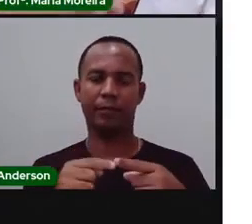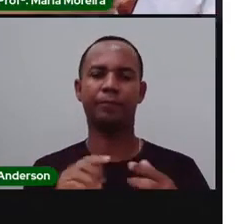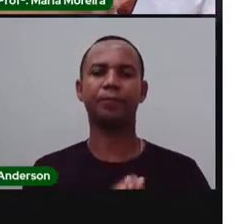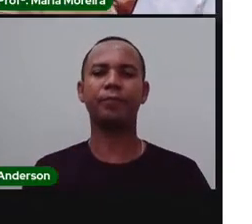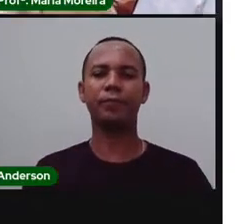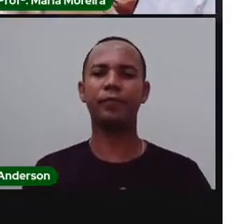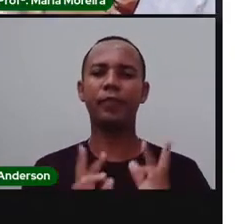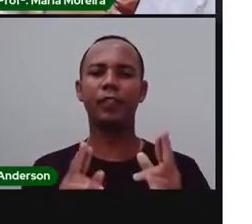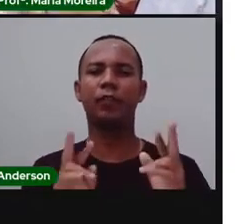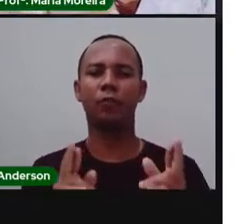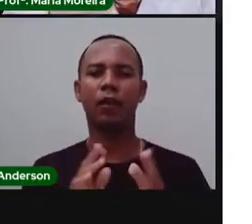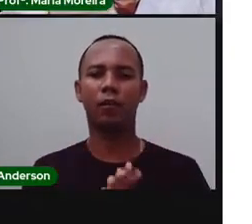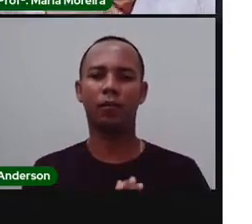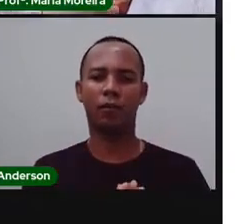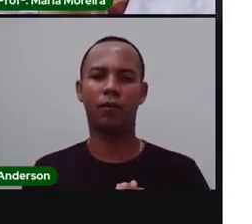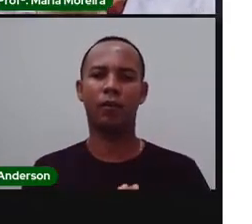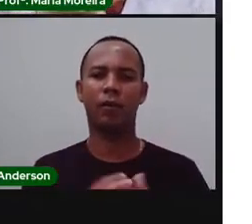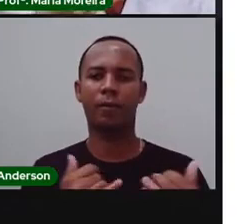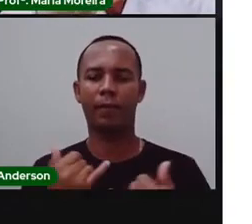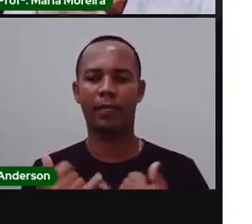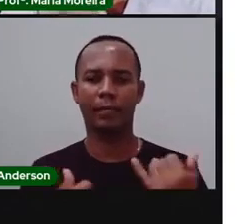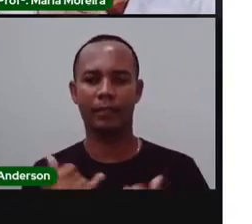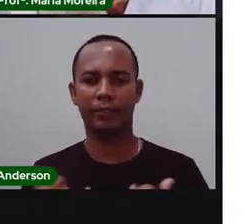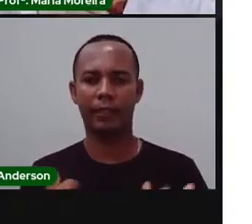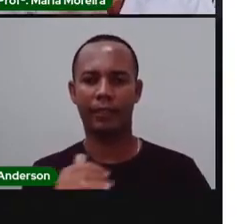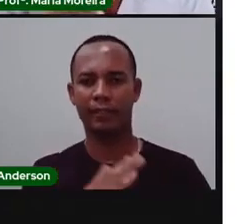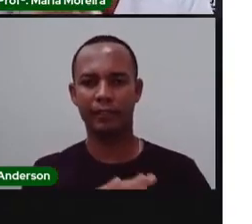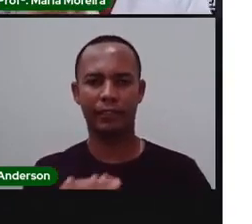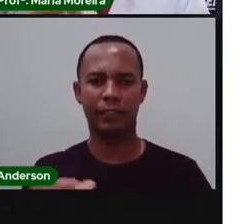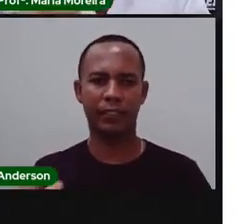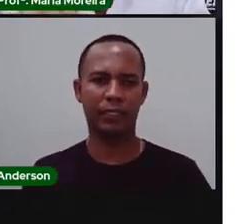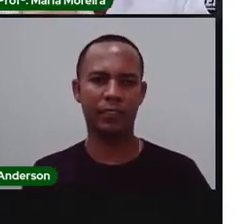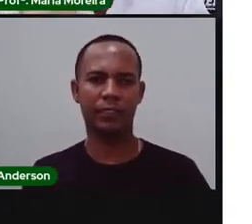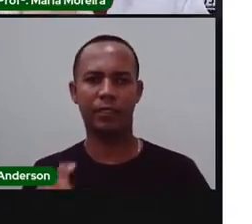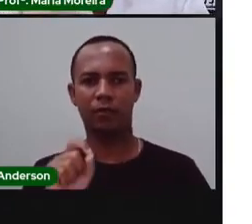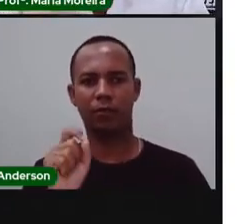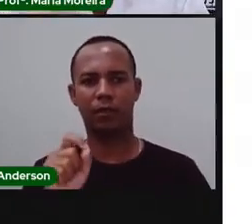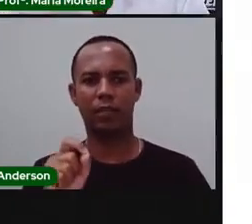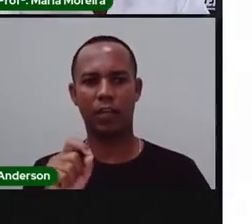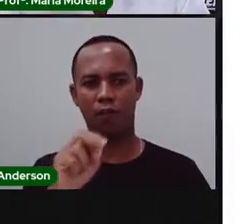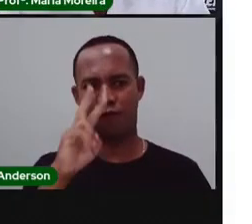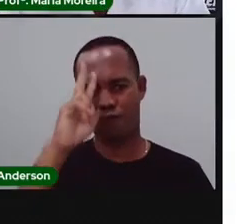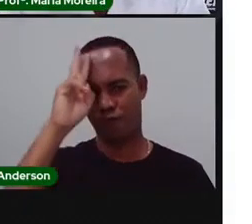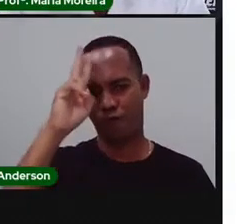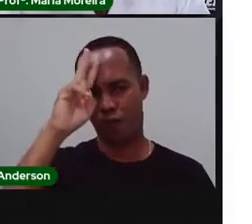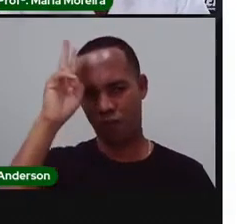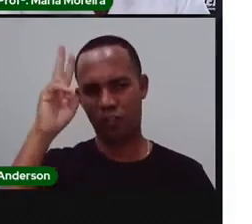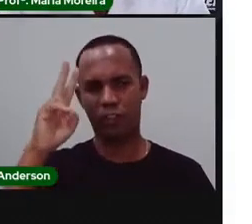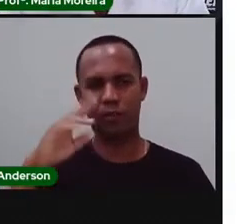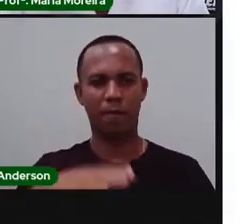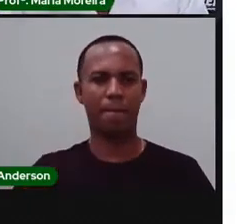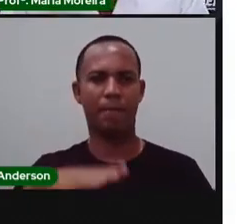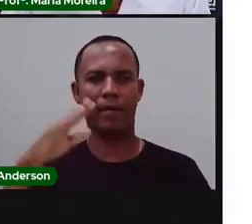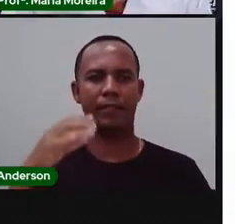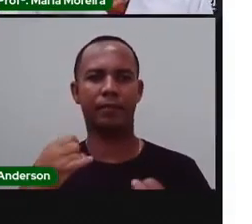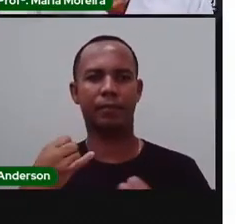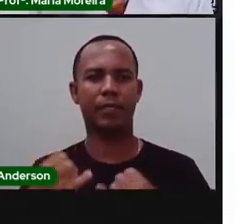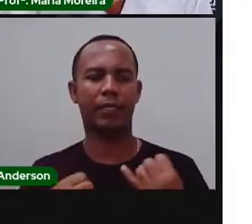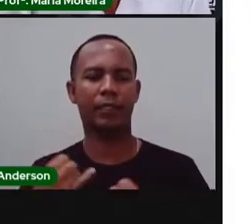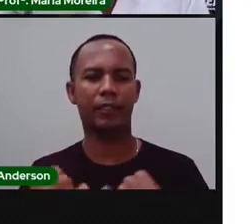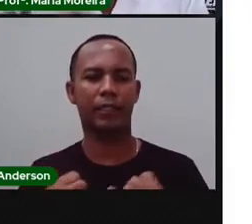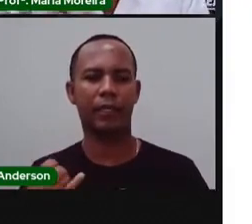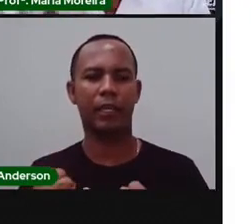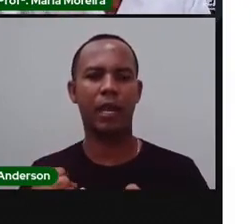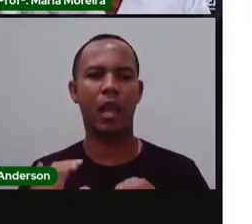escola, cabo de guerra. A parte mais forte é a que dura mais. Não é isso na brincadeira? Então, se eu